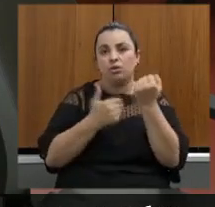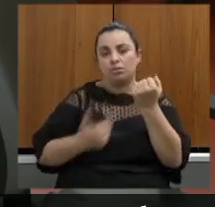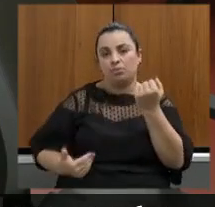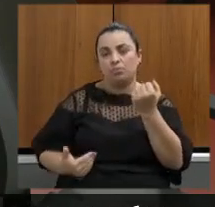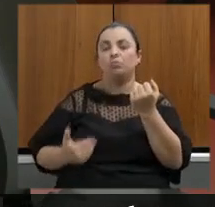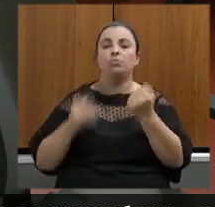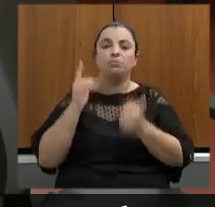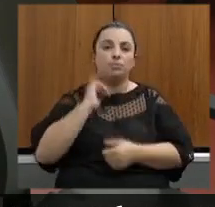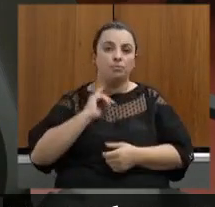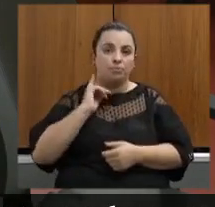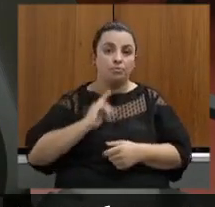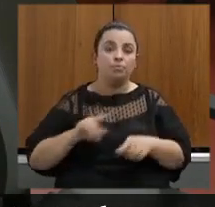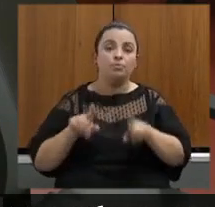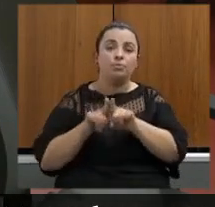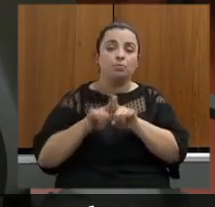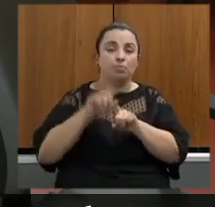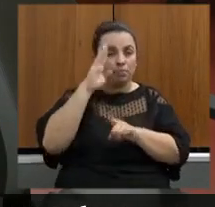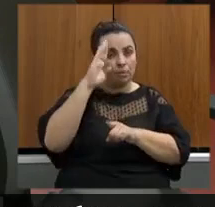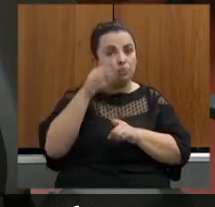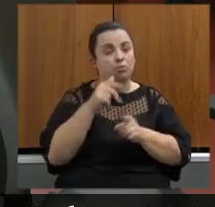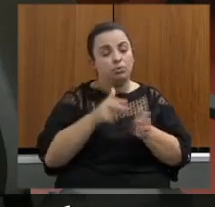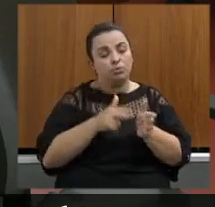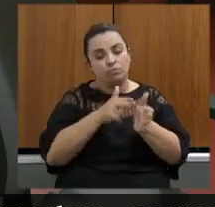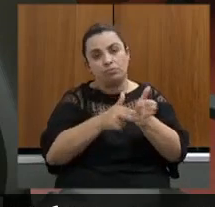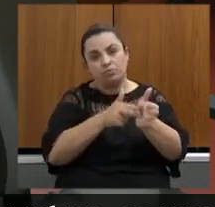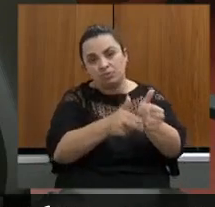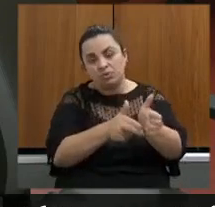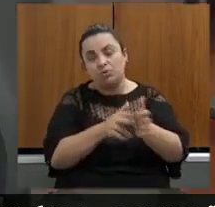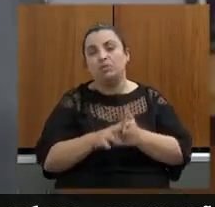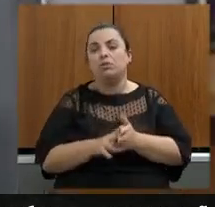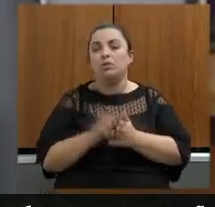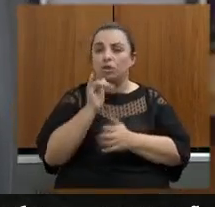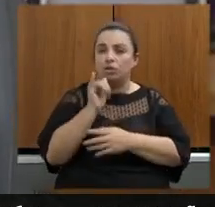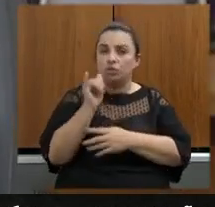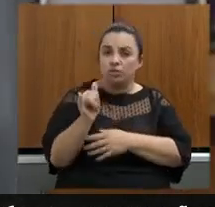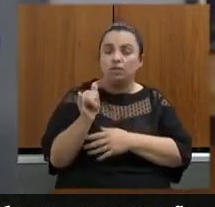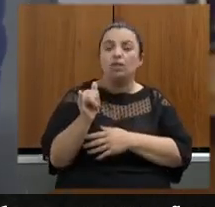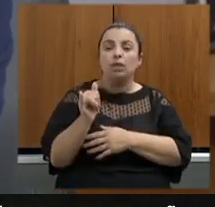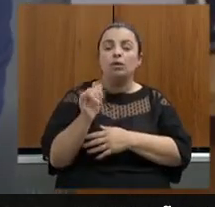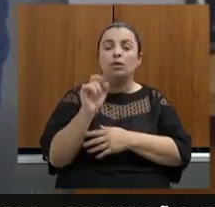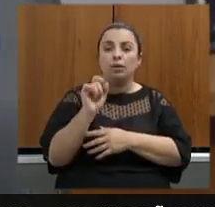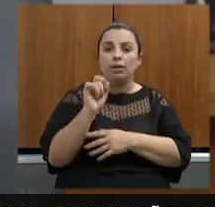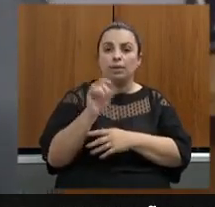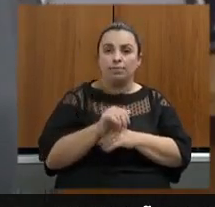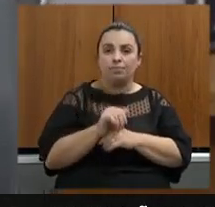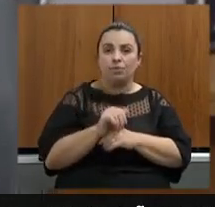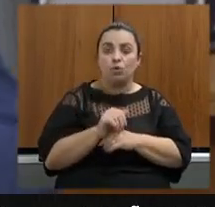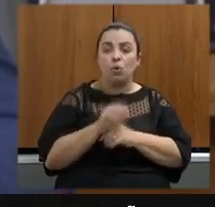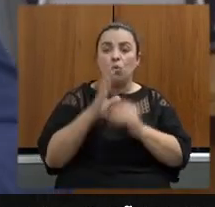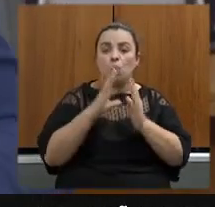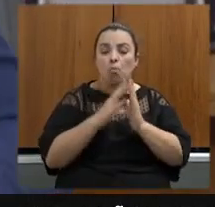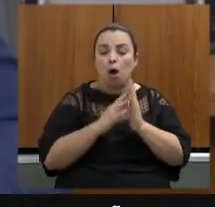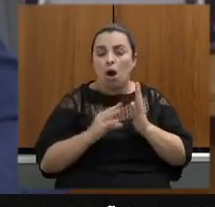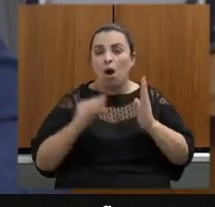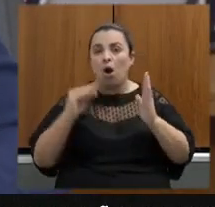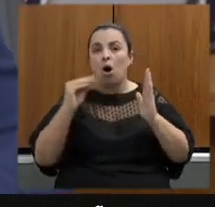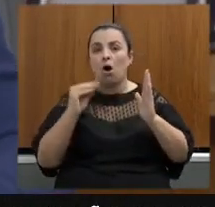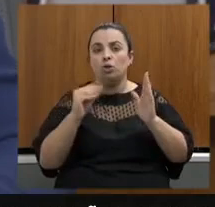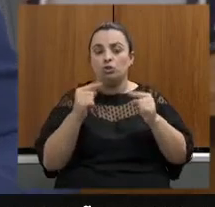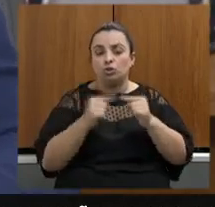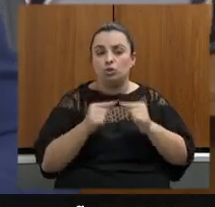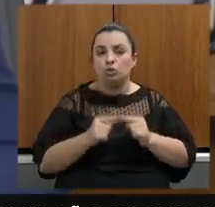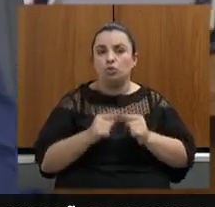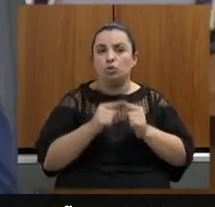principalmente em relação as ferrovias e disseram o senhor que desenvolveram modal Ferroviário né modal de